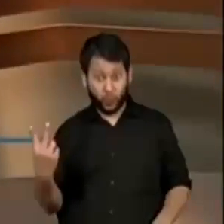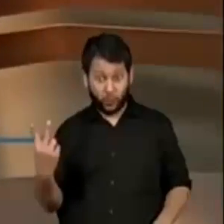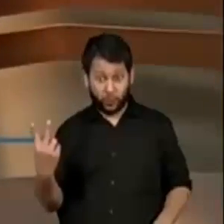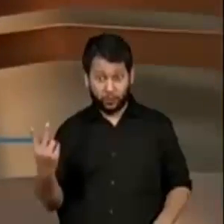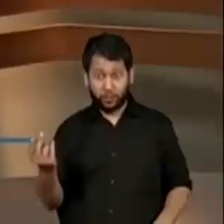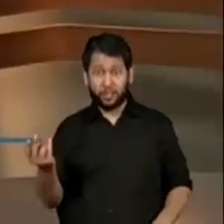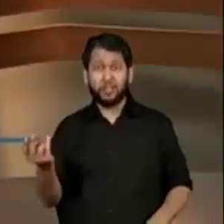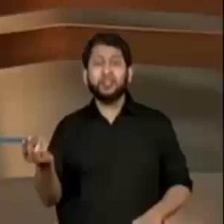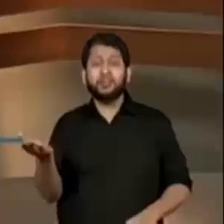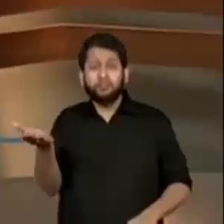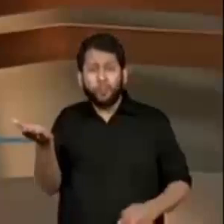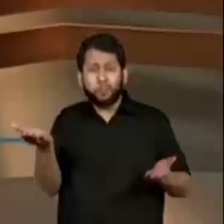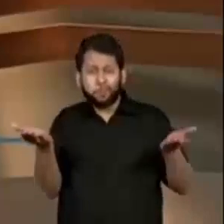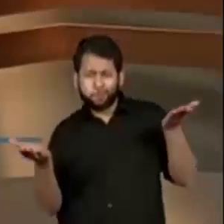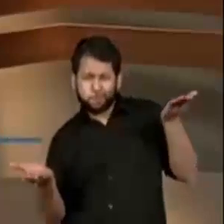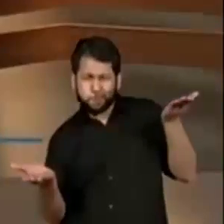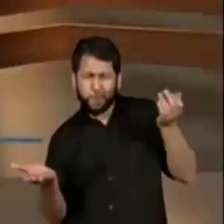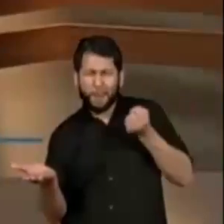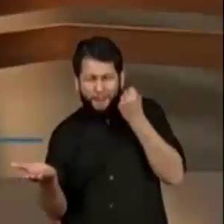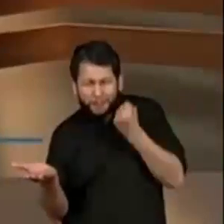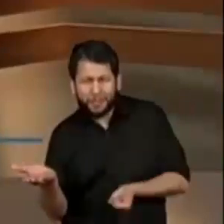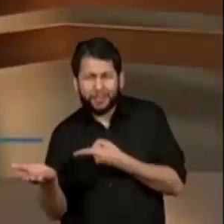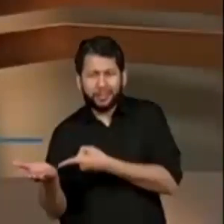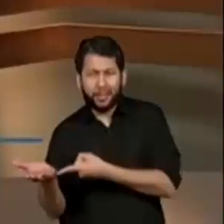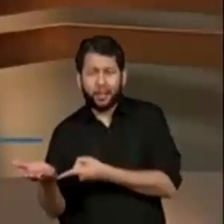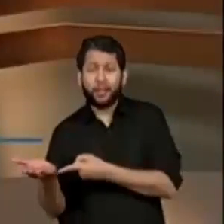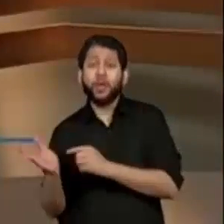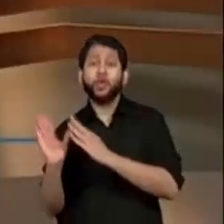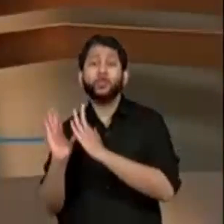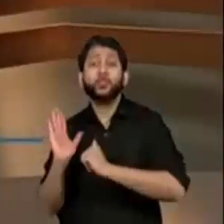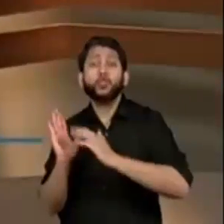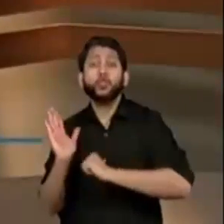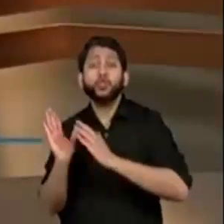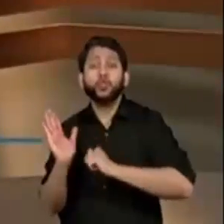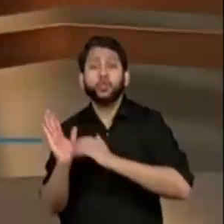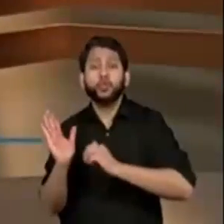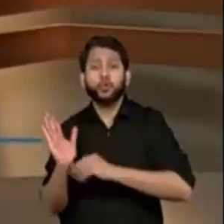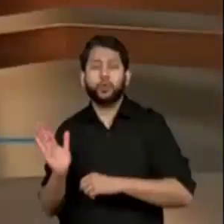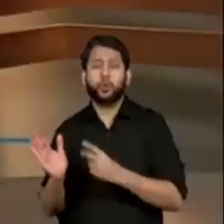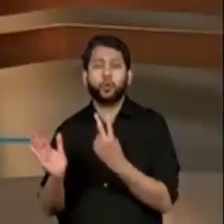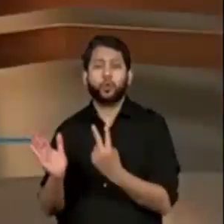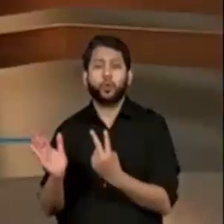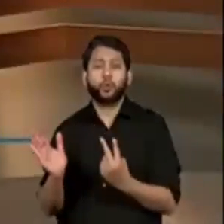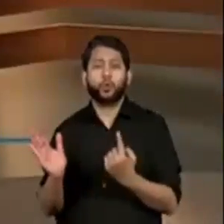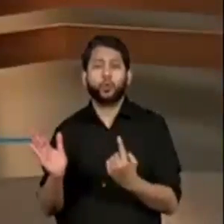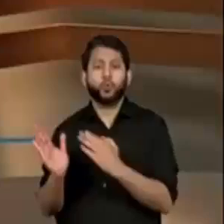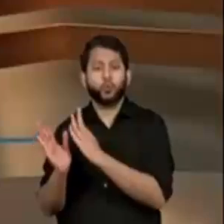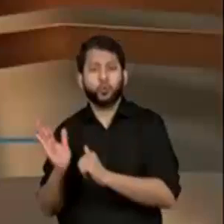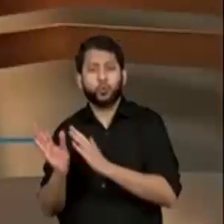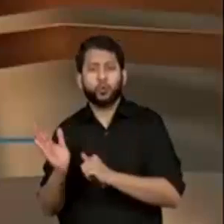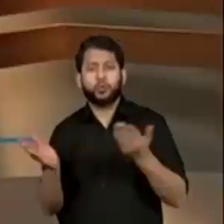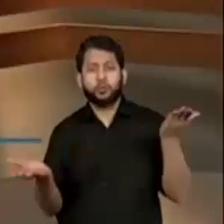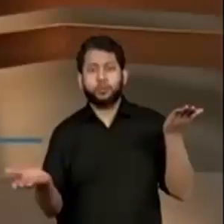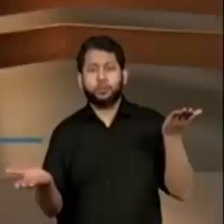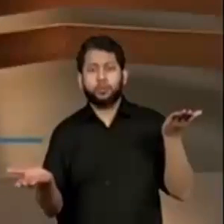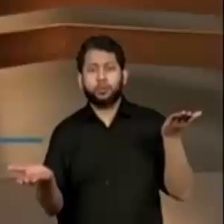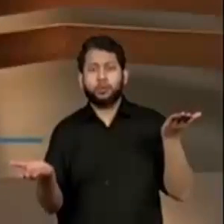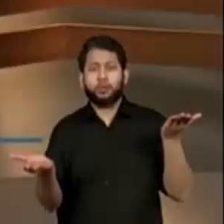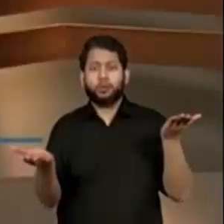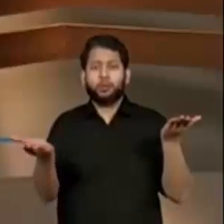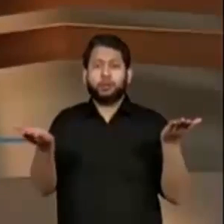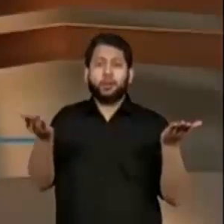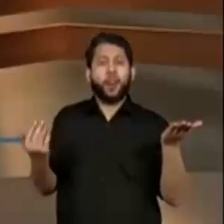balança desequilibrada e depois equilibrada, que tudo isso tem a ver. Quando eu tenho as igualdades com o